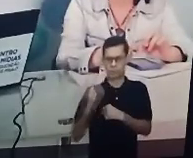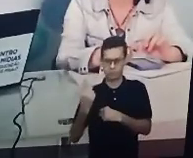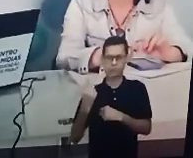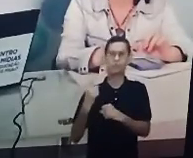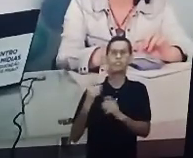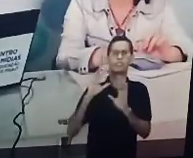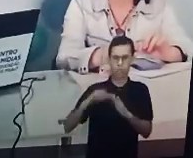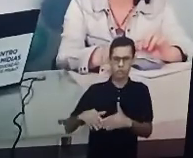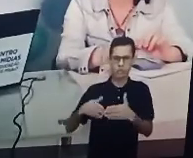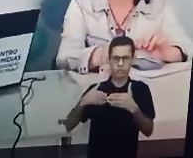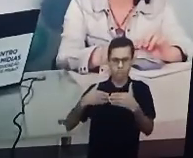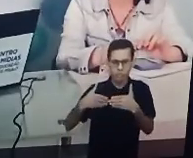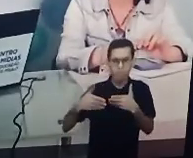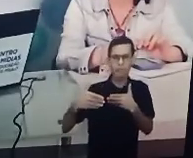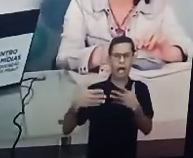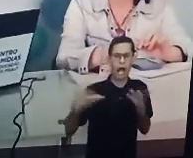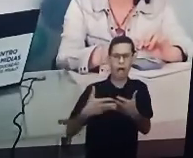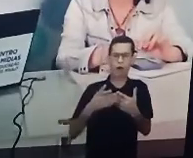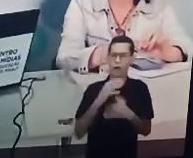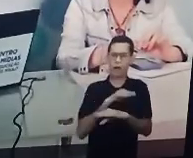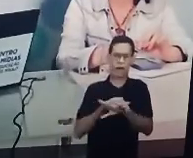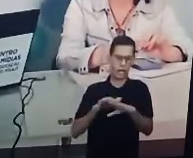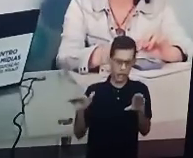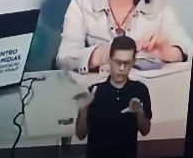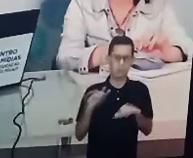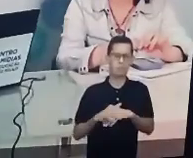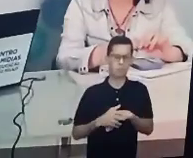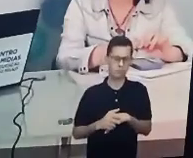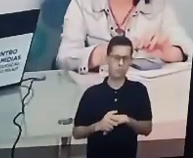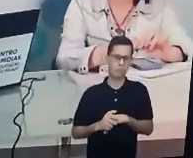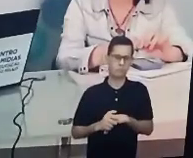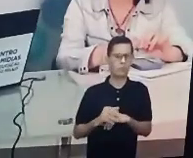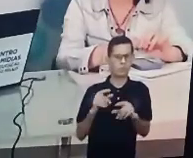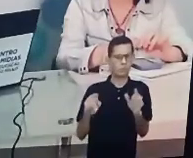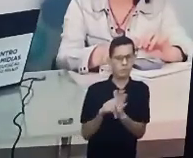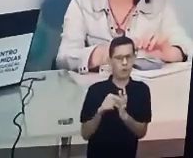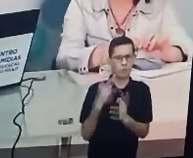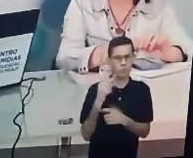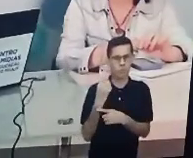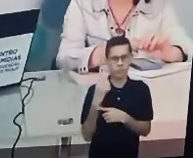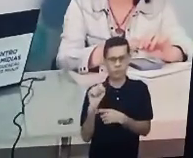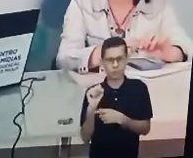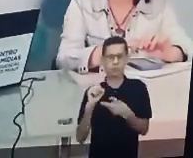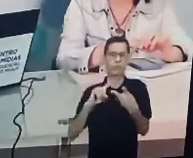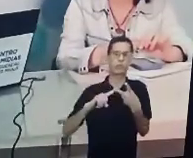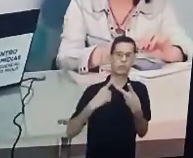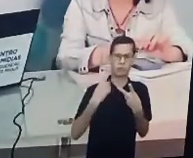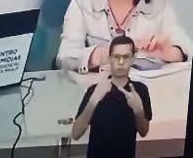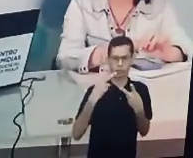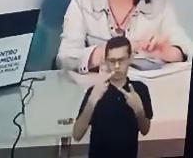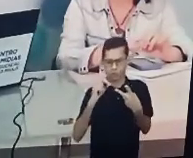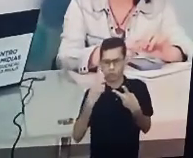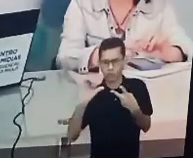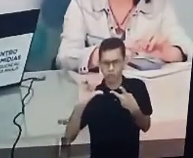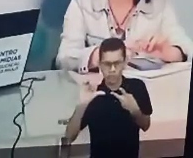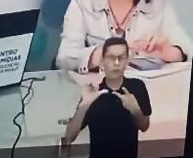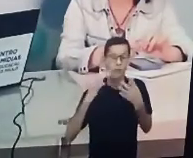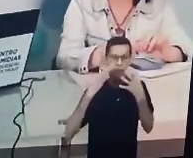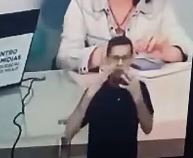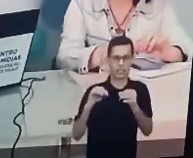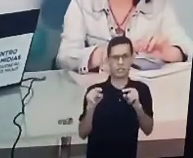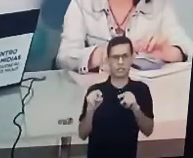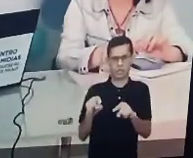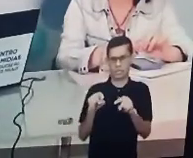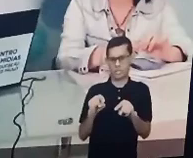a prorrogação termina e será extinta. Isso para 2018, 2019. Sempre tem que atentar para